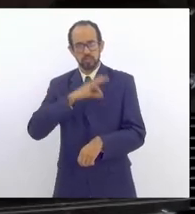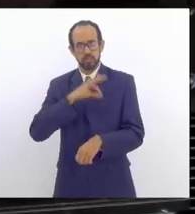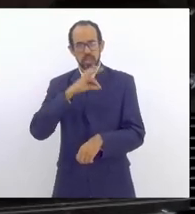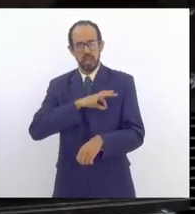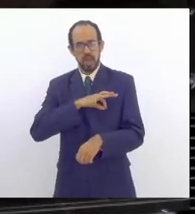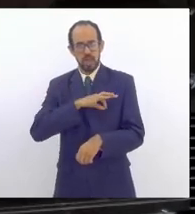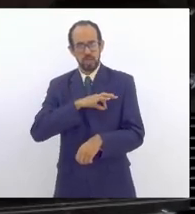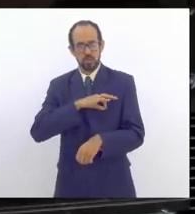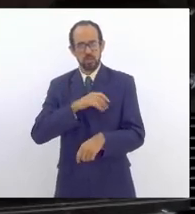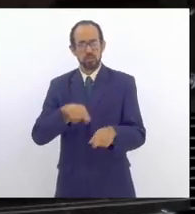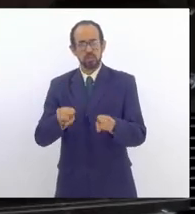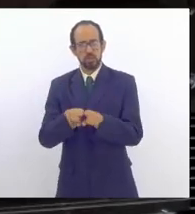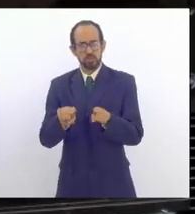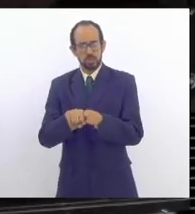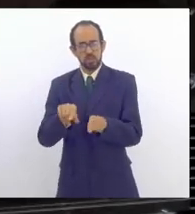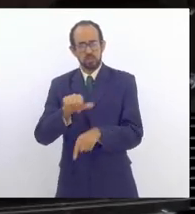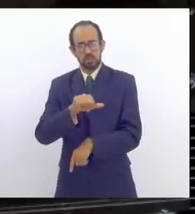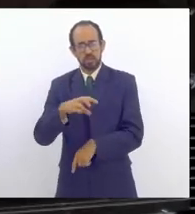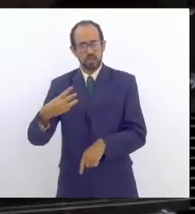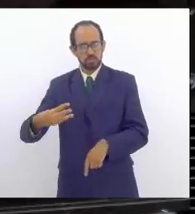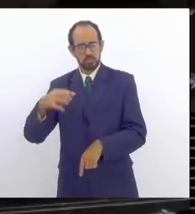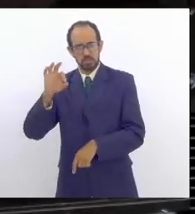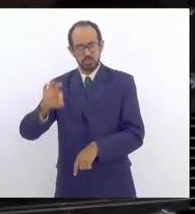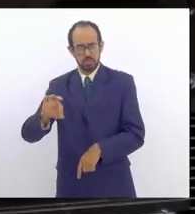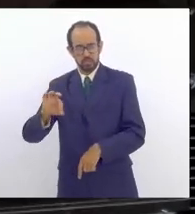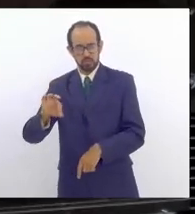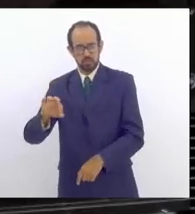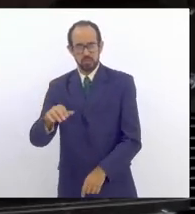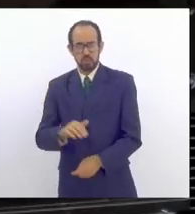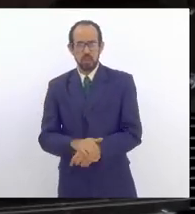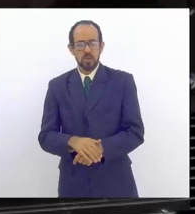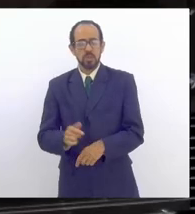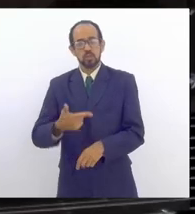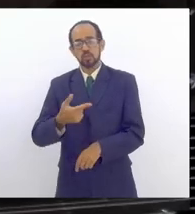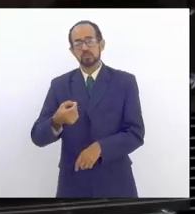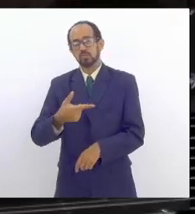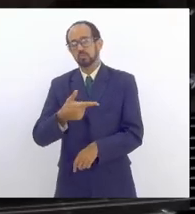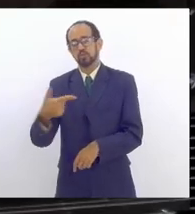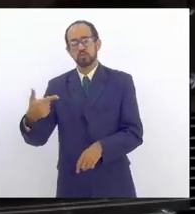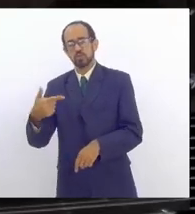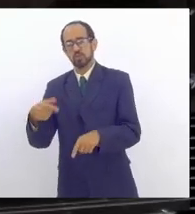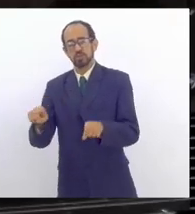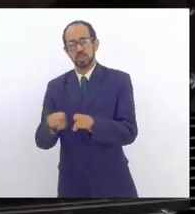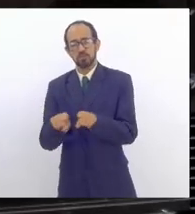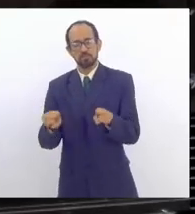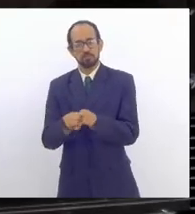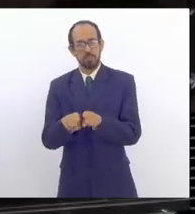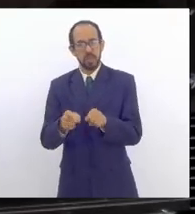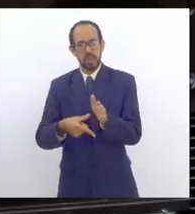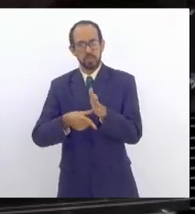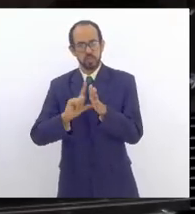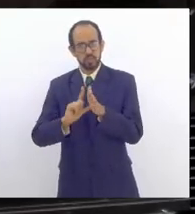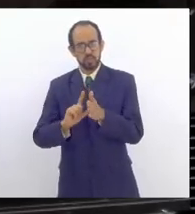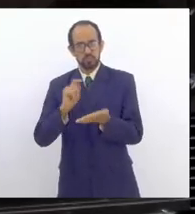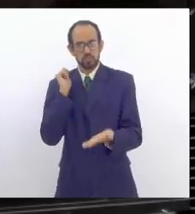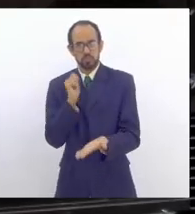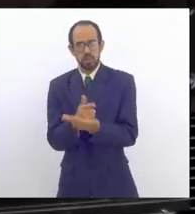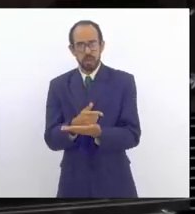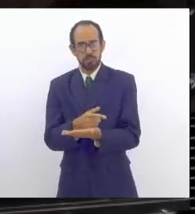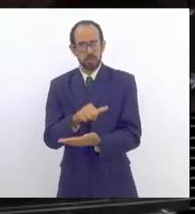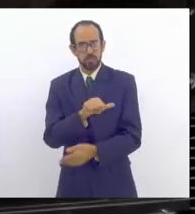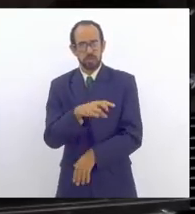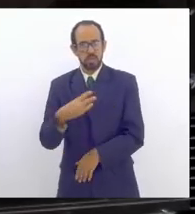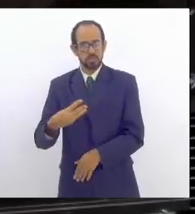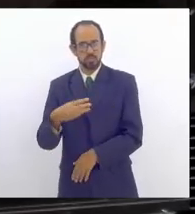incluindo o 13º. E já em 2022, adiantamos o pagamento mensal do 10º para o